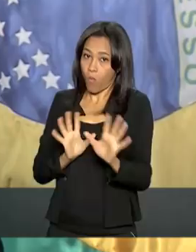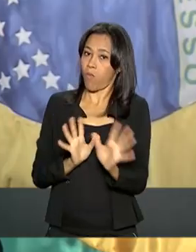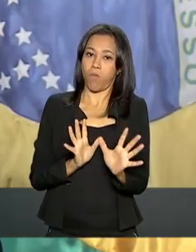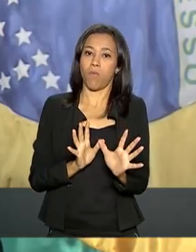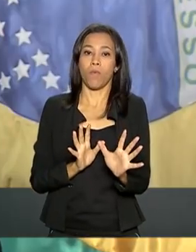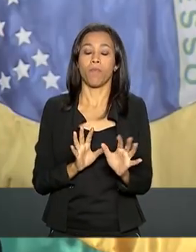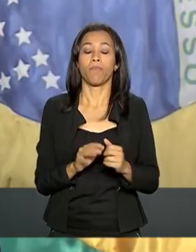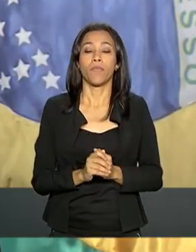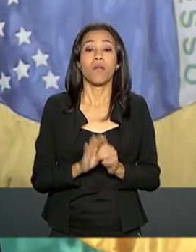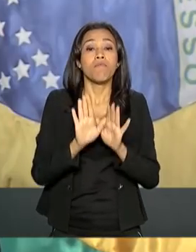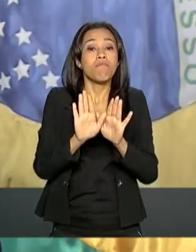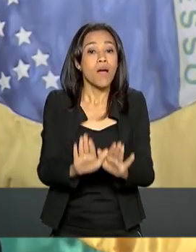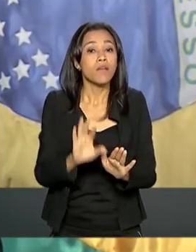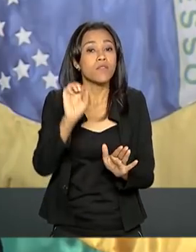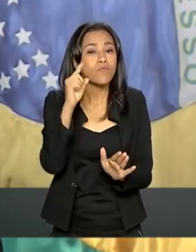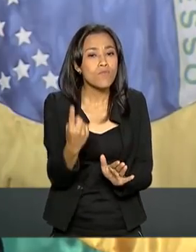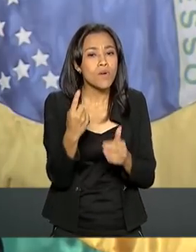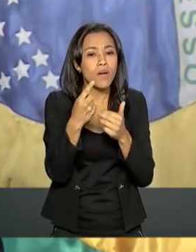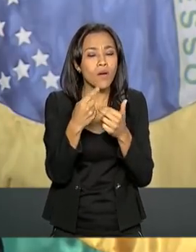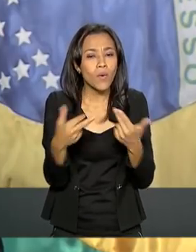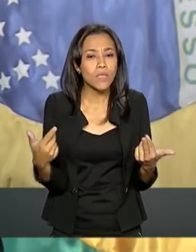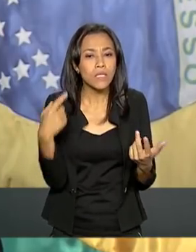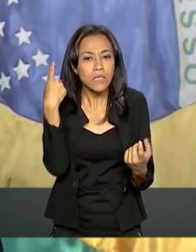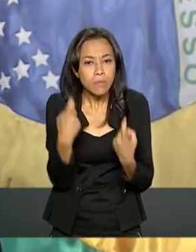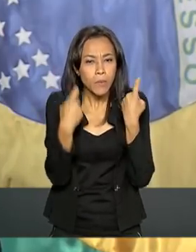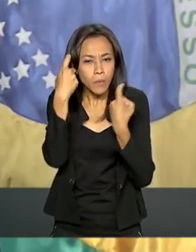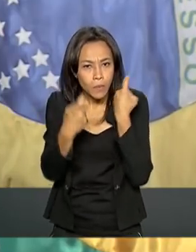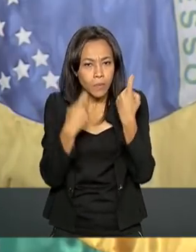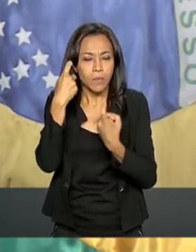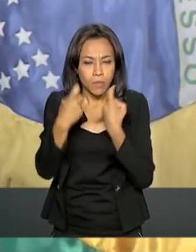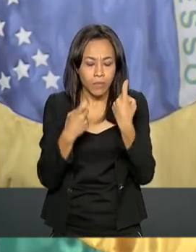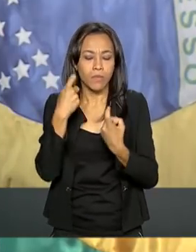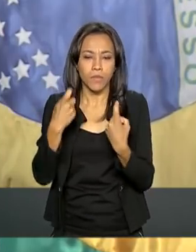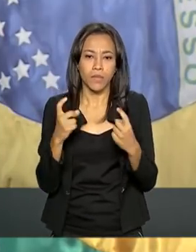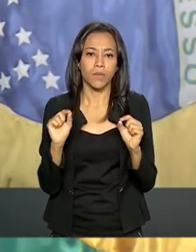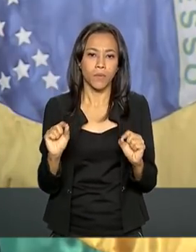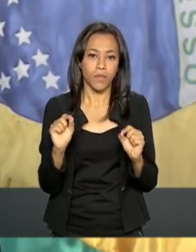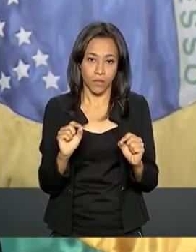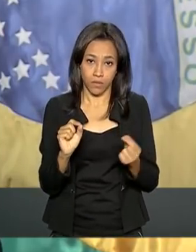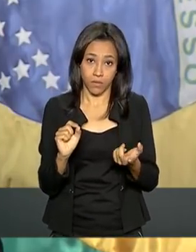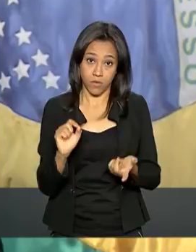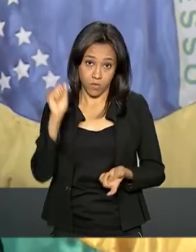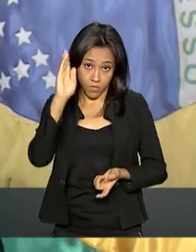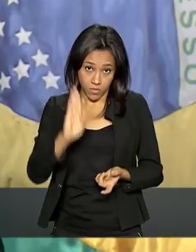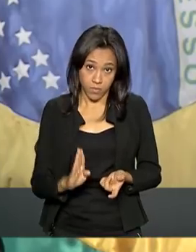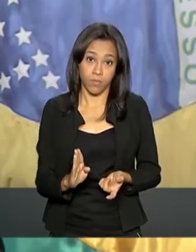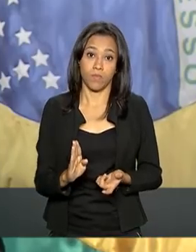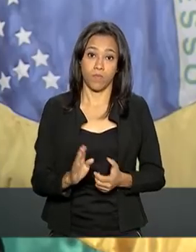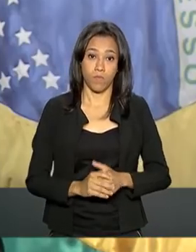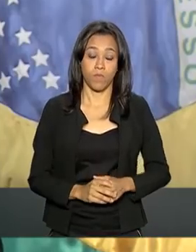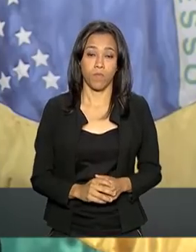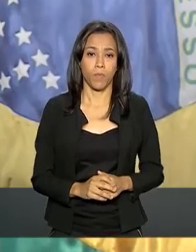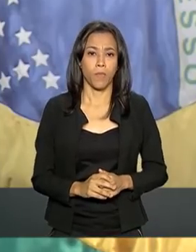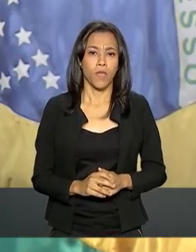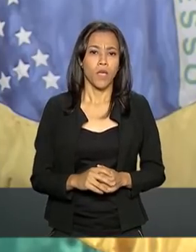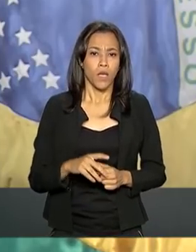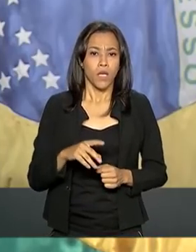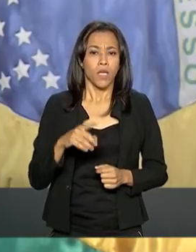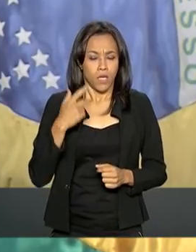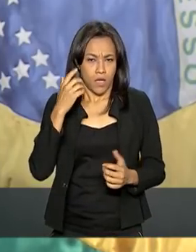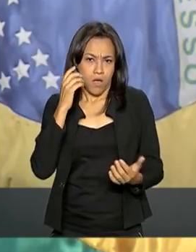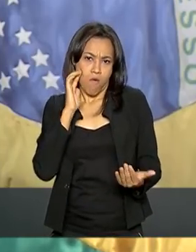questão que preocupa todos aqueles que têm conhecimento realmente do Brasil, aonde